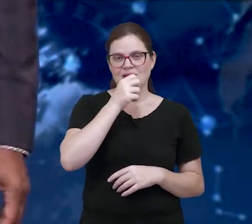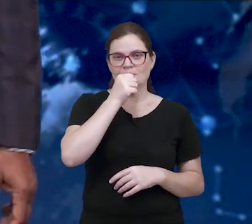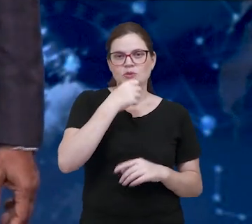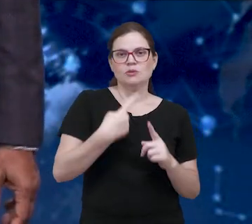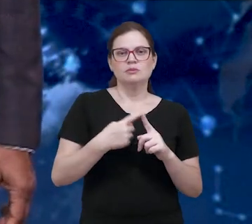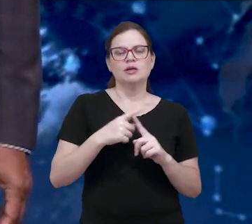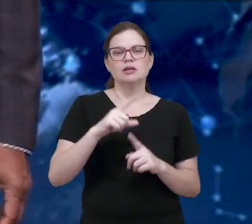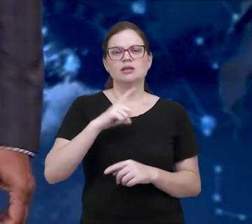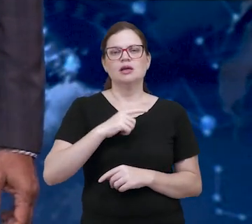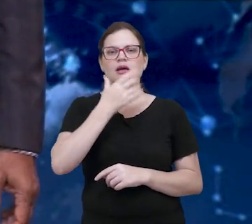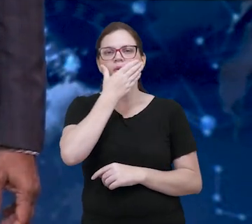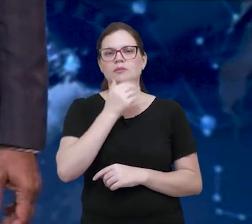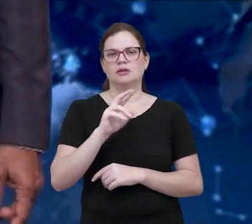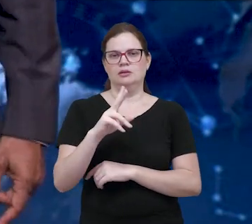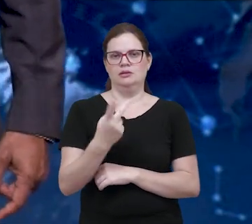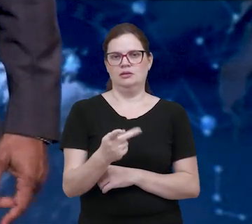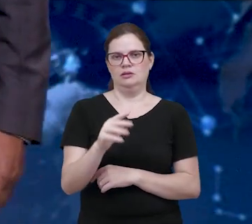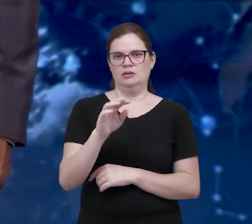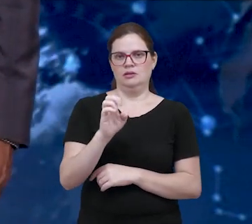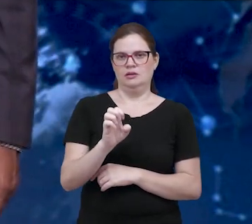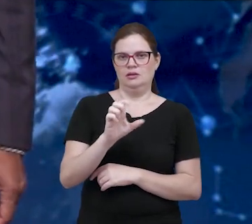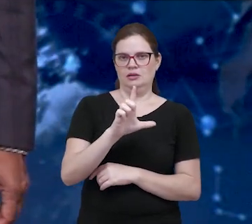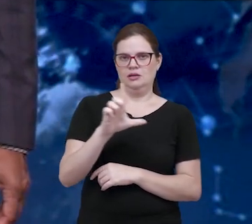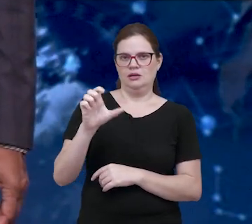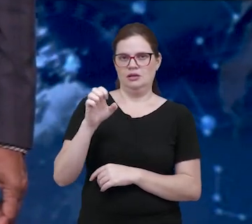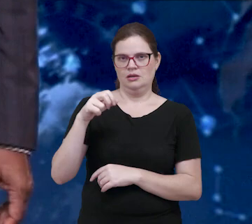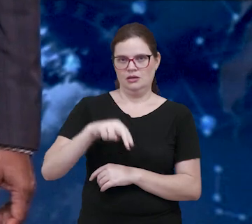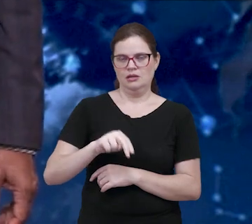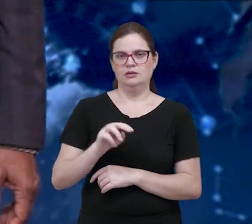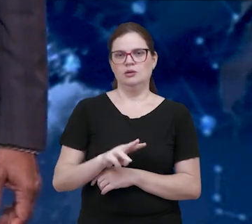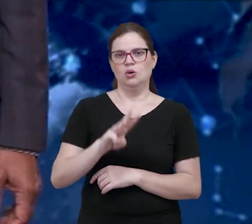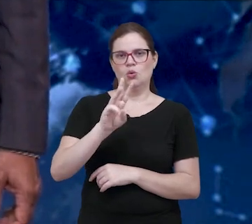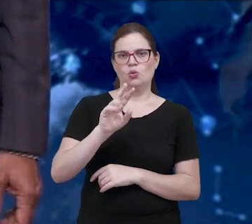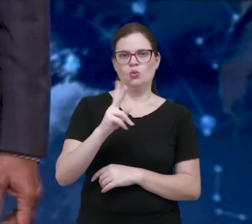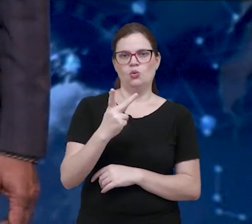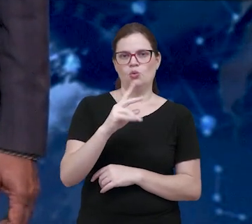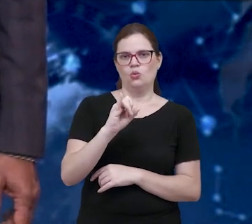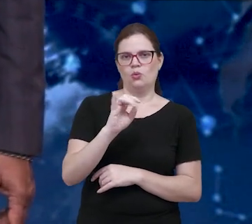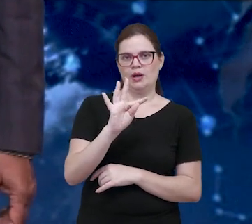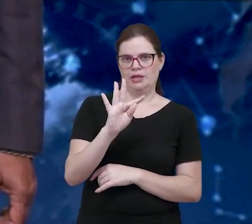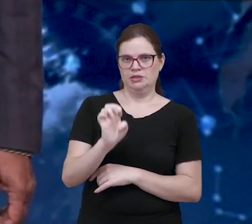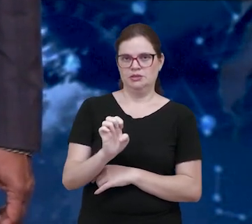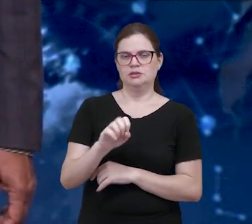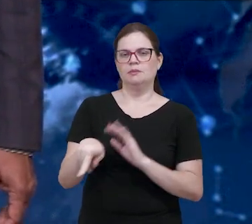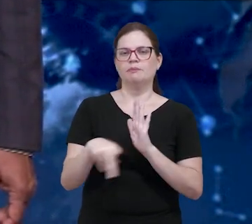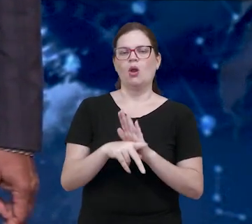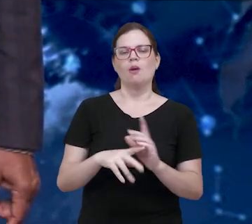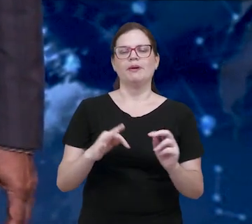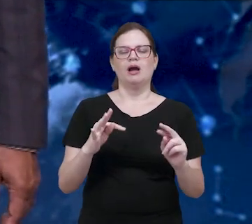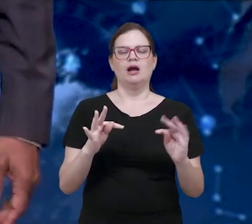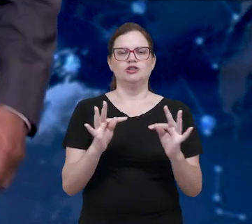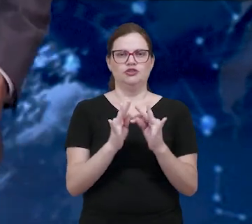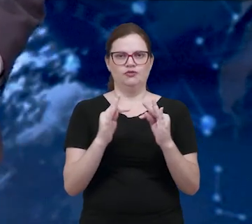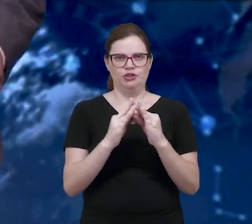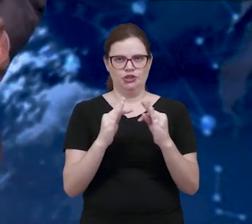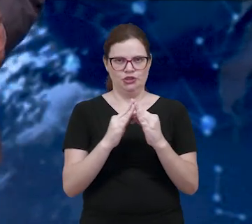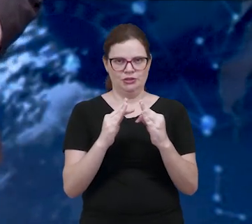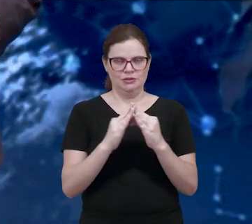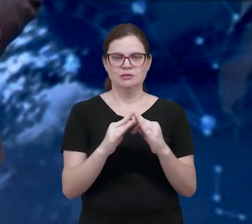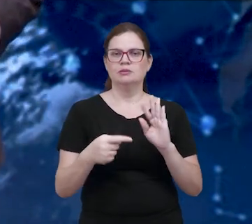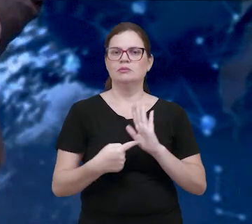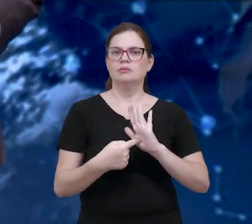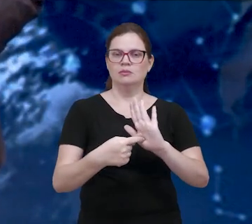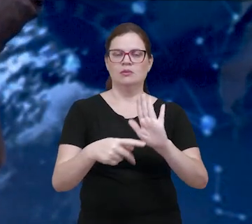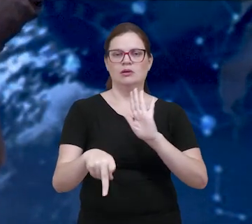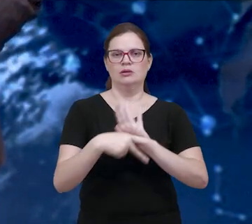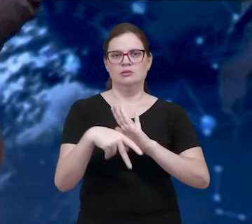White, uma que entregou essa profecia para eles, que eles guardam o sábado por causa de um ensinamento dela,